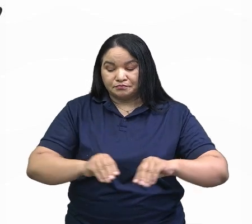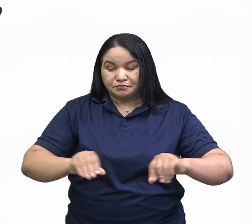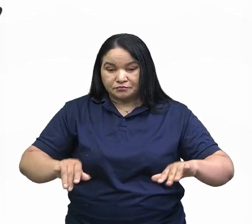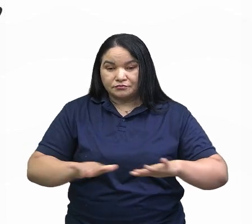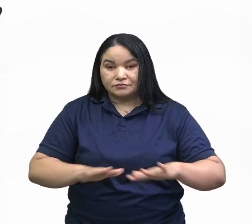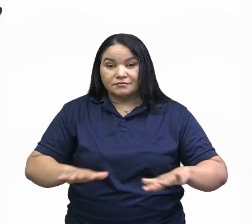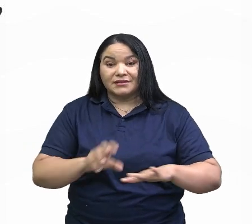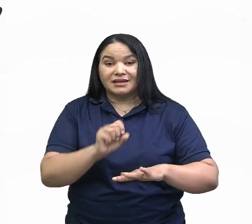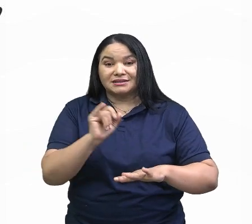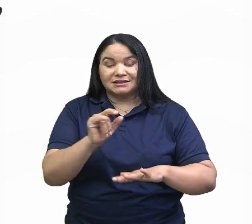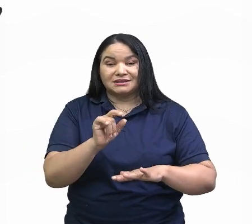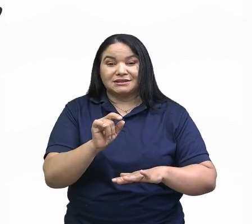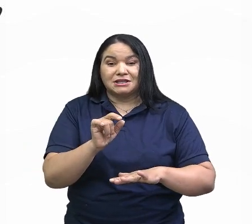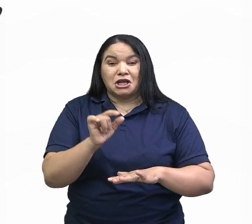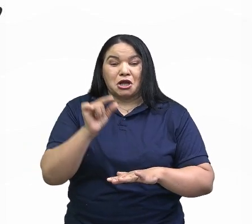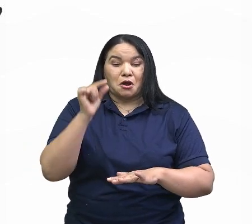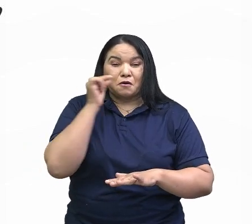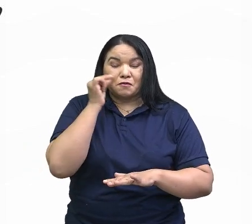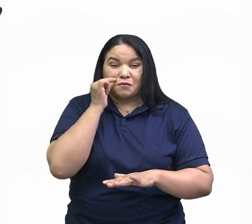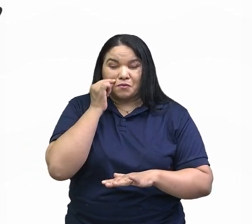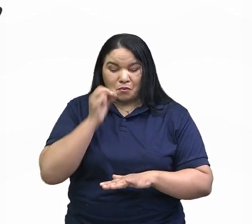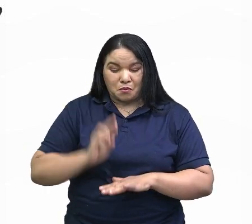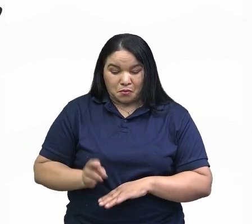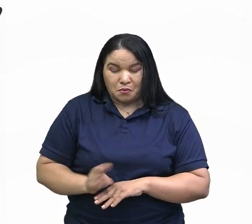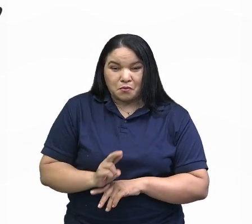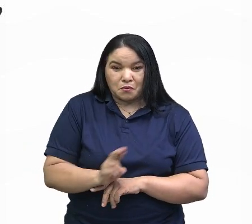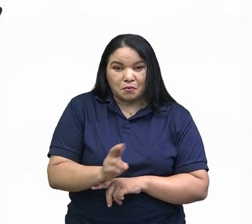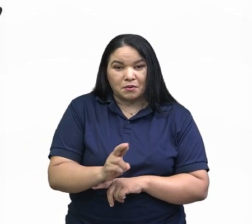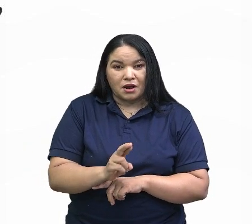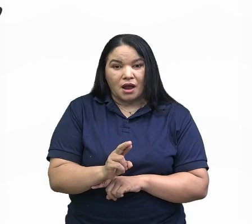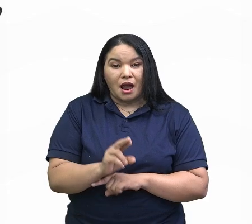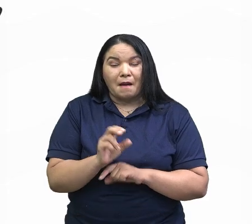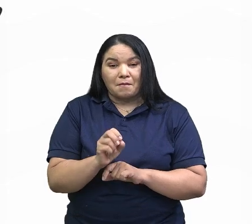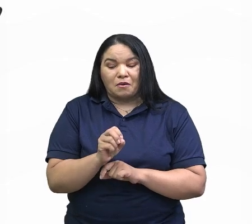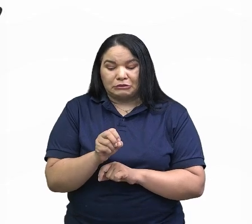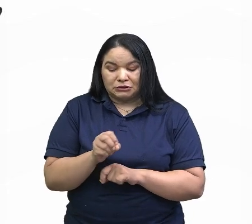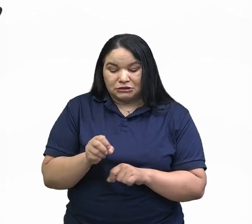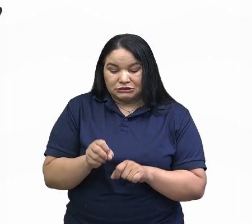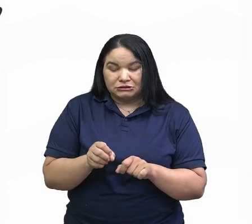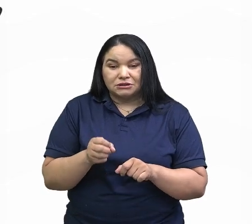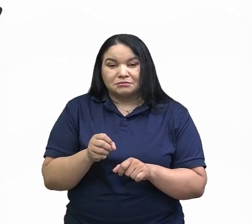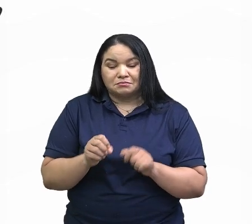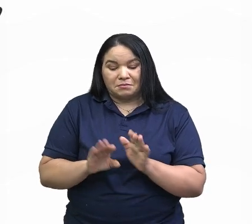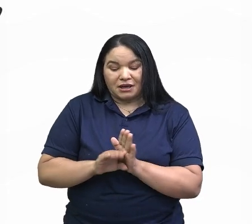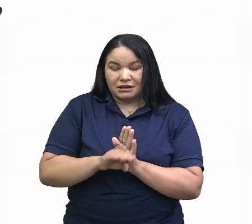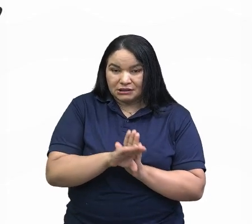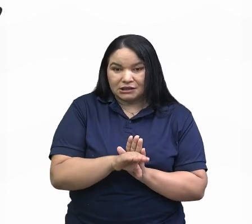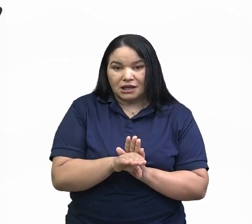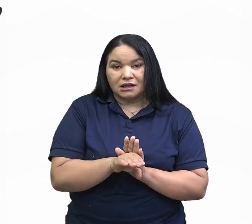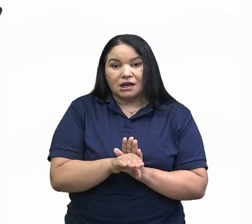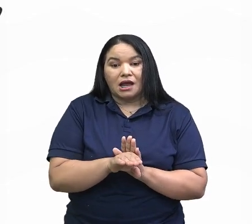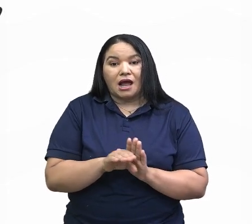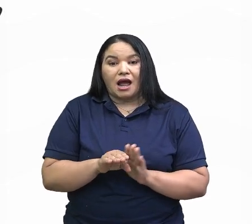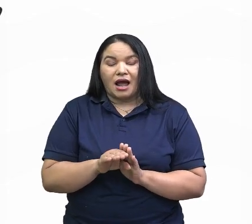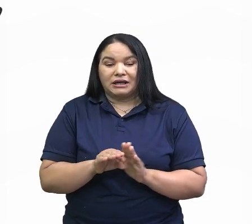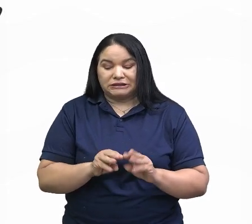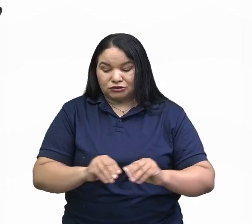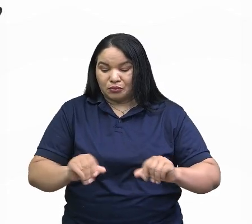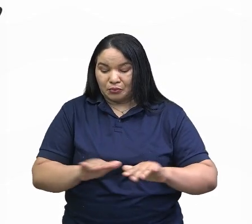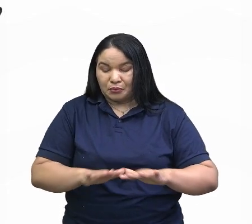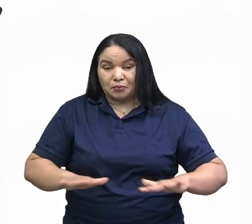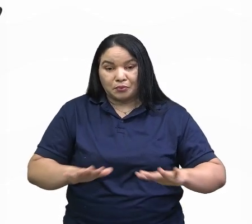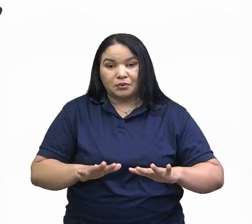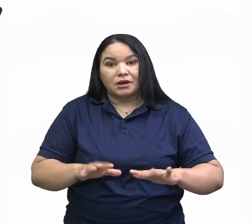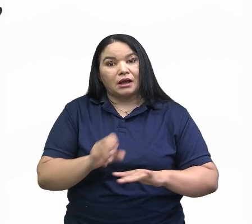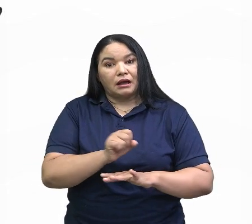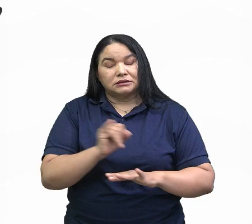ratos infectados, né? Os ratos ali, eles podem estar infectados por essa bactéria, que é a leptospira. Então lembra que eu falei,